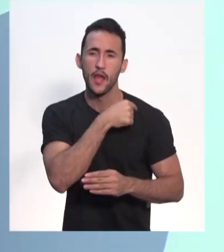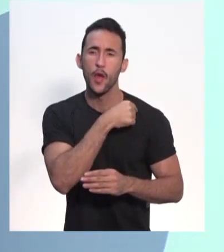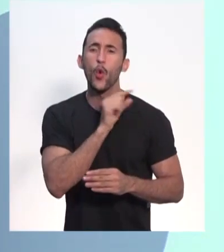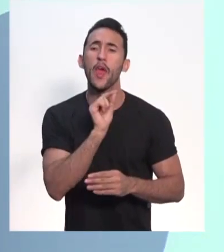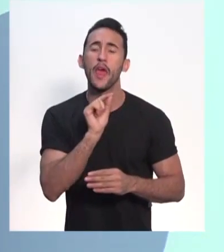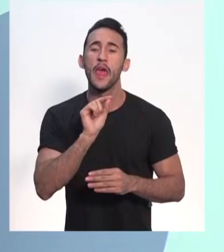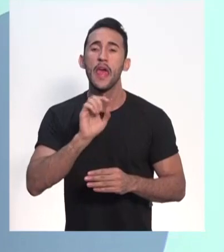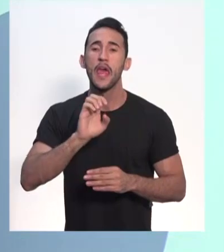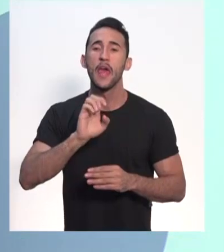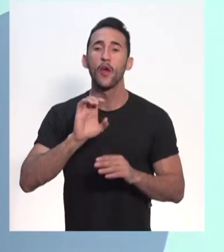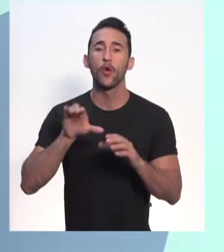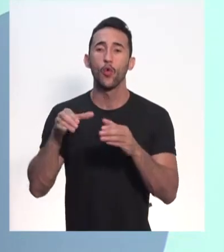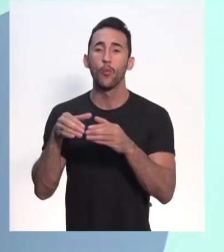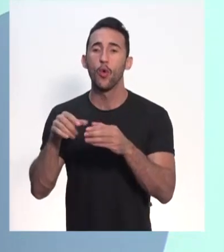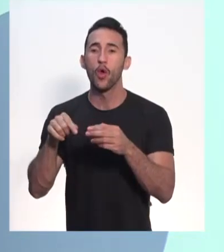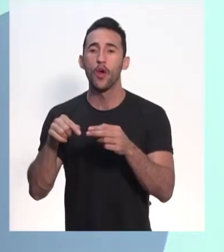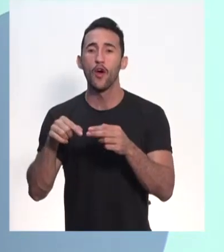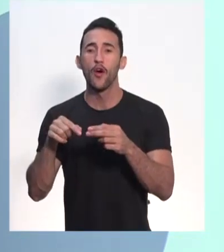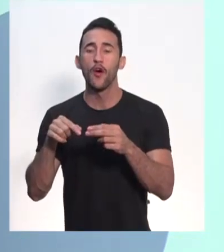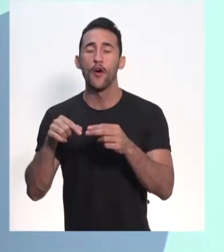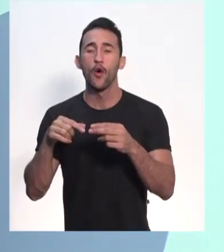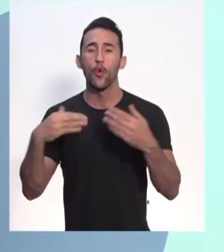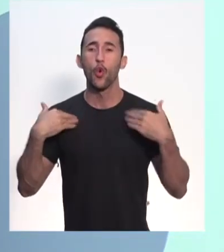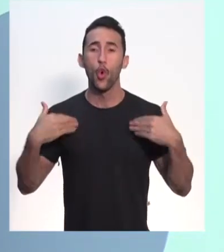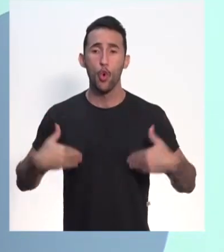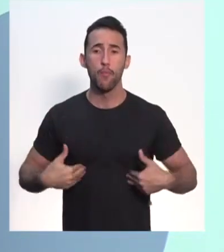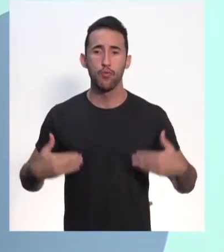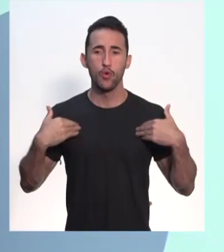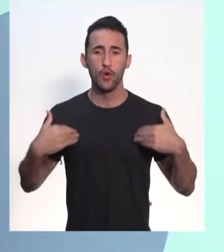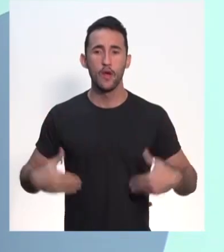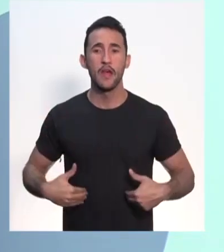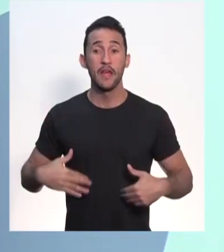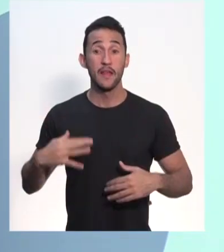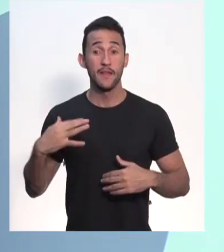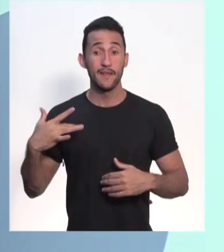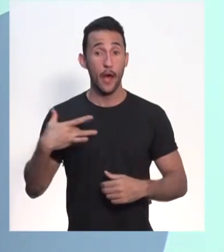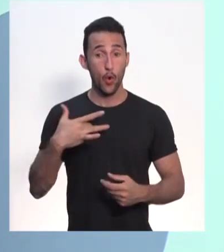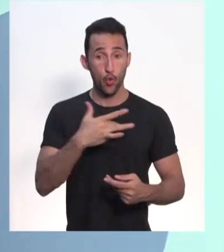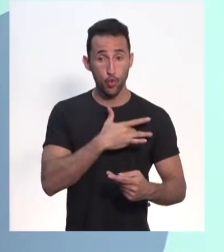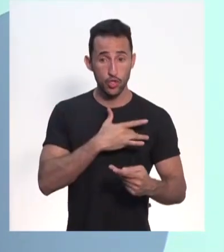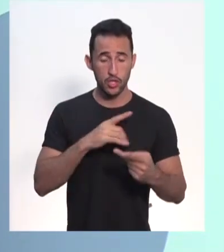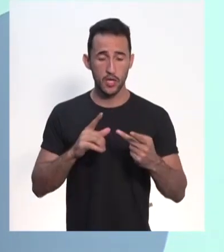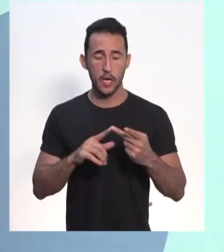pense nas habilidades que estão ligadas ao fluir.